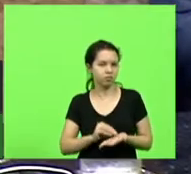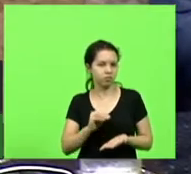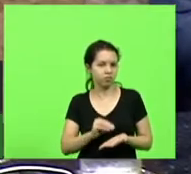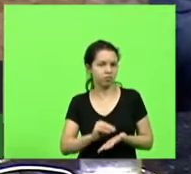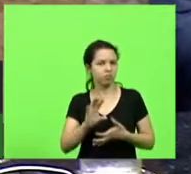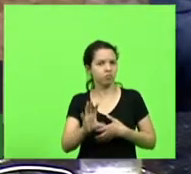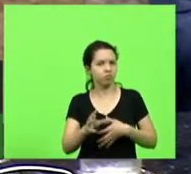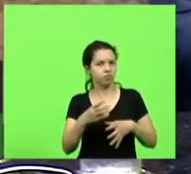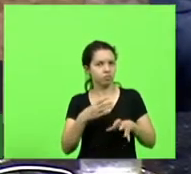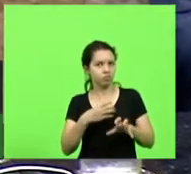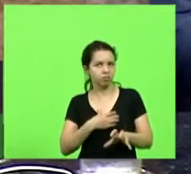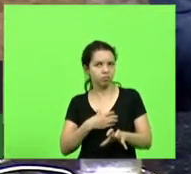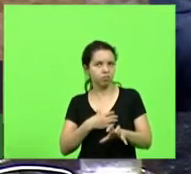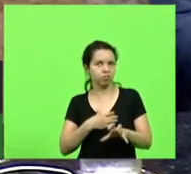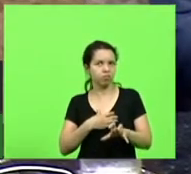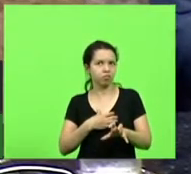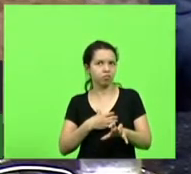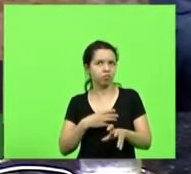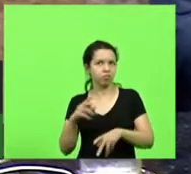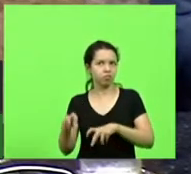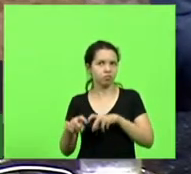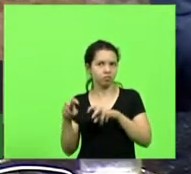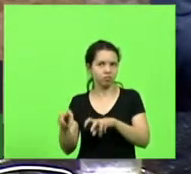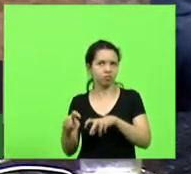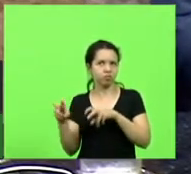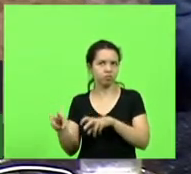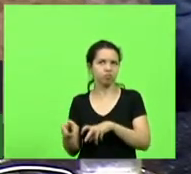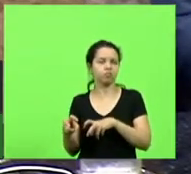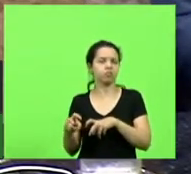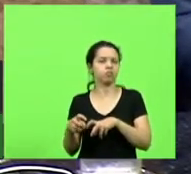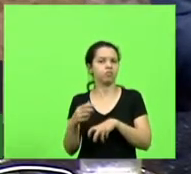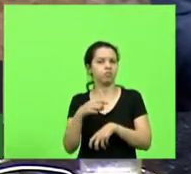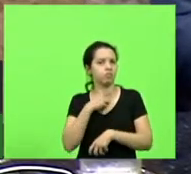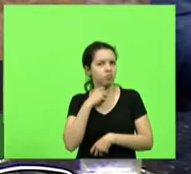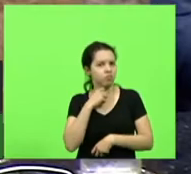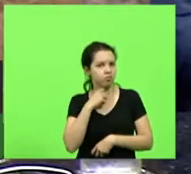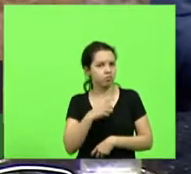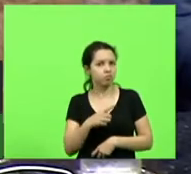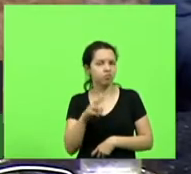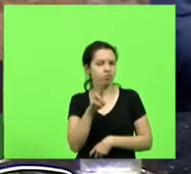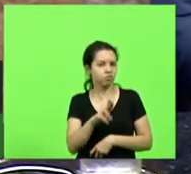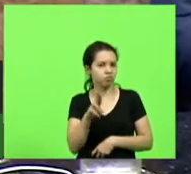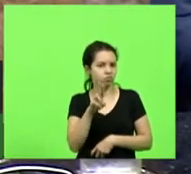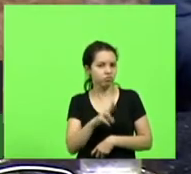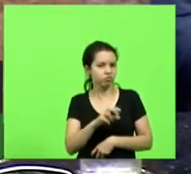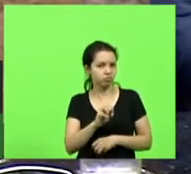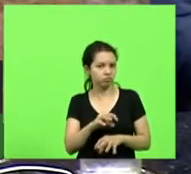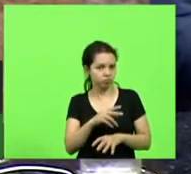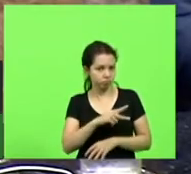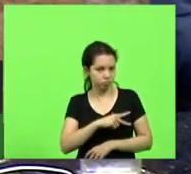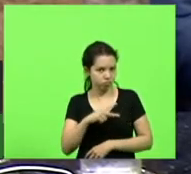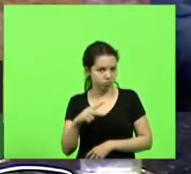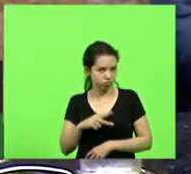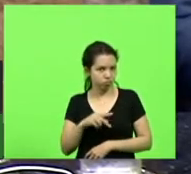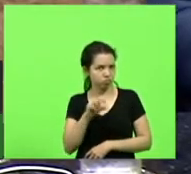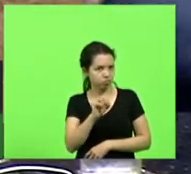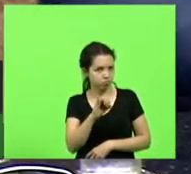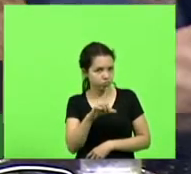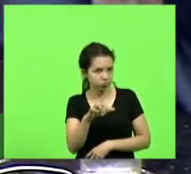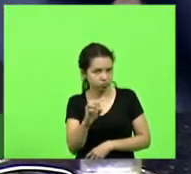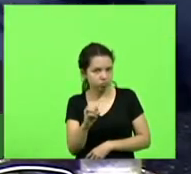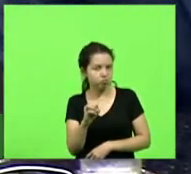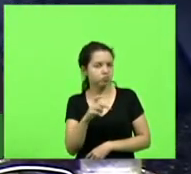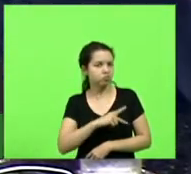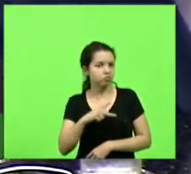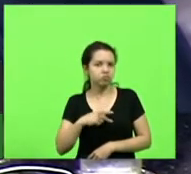com os agricultores que não conseguem utilizar um silo público, lá que é público o silo, eles não conseguem porque